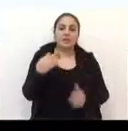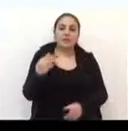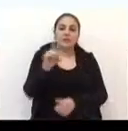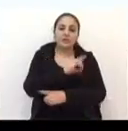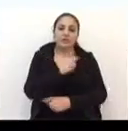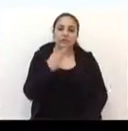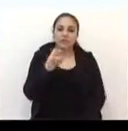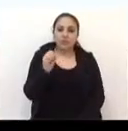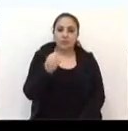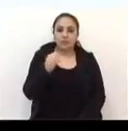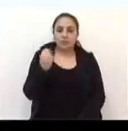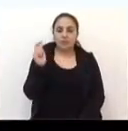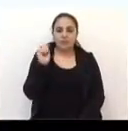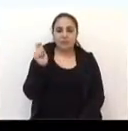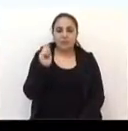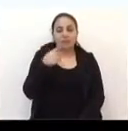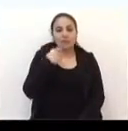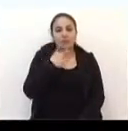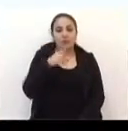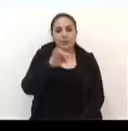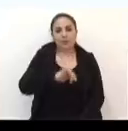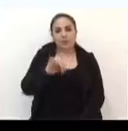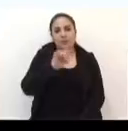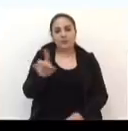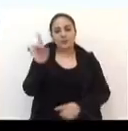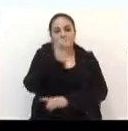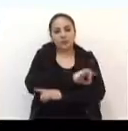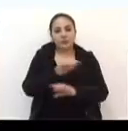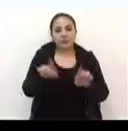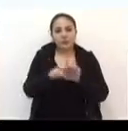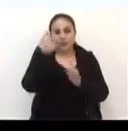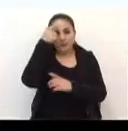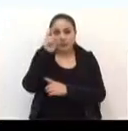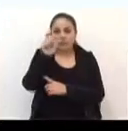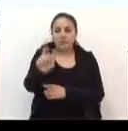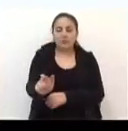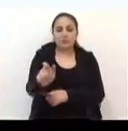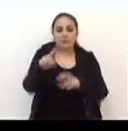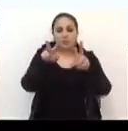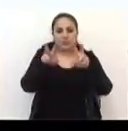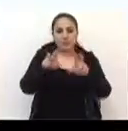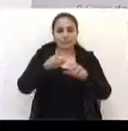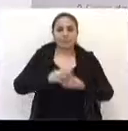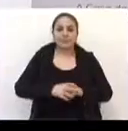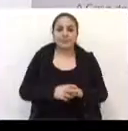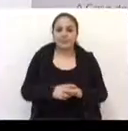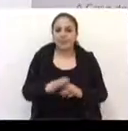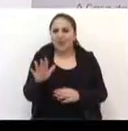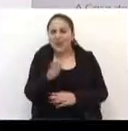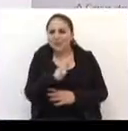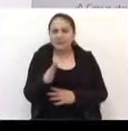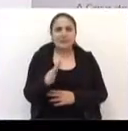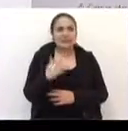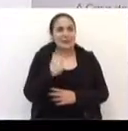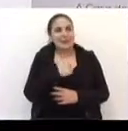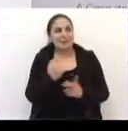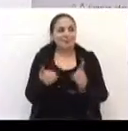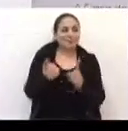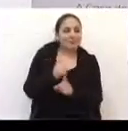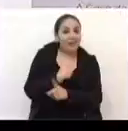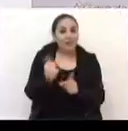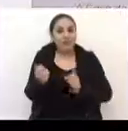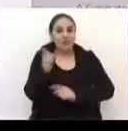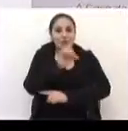A parlamentar reforçou a importância da data e da conscientização sobre o tema. Às vezes eu sou um pouco avessa